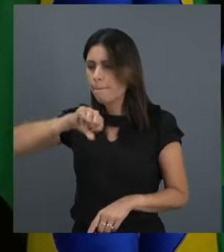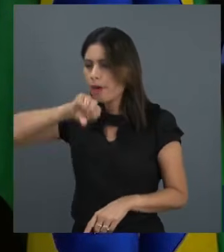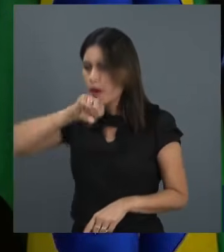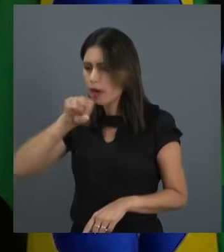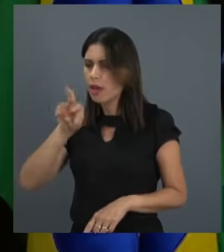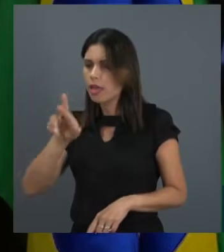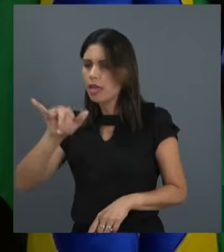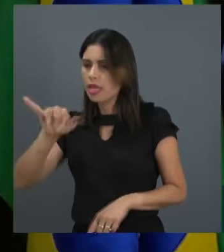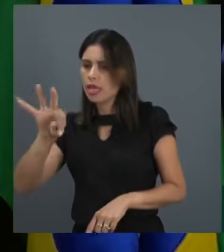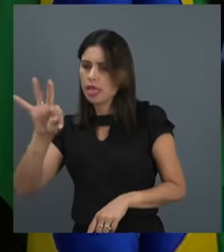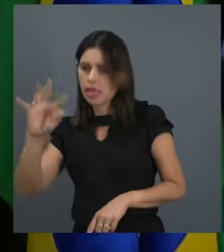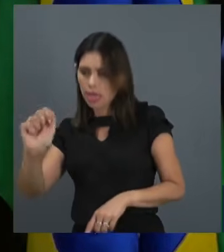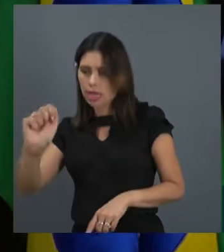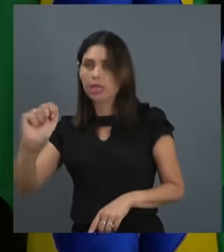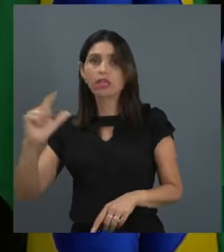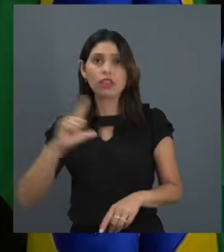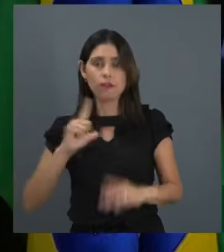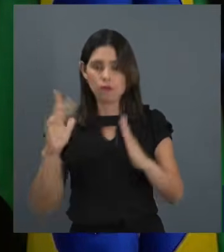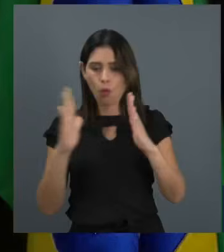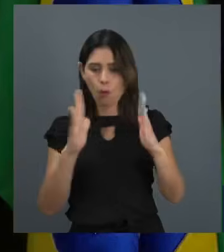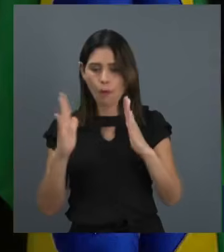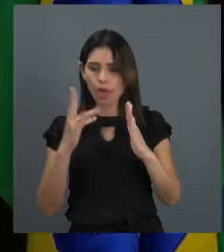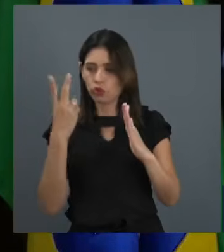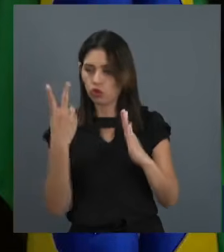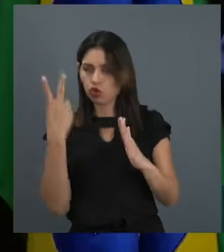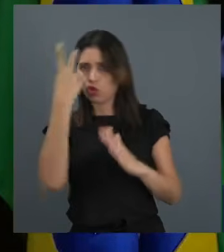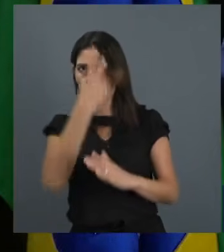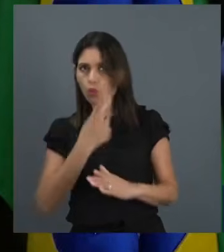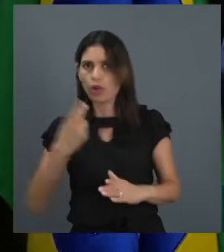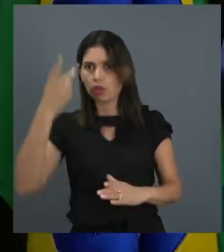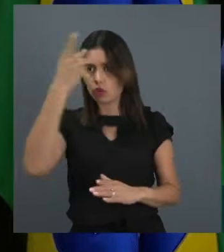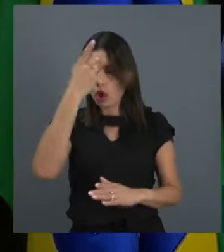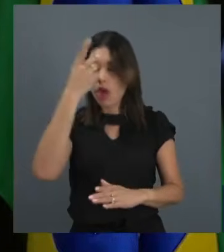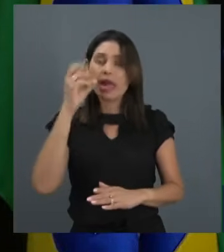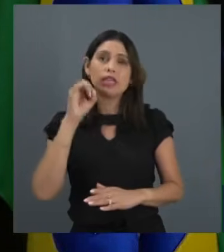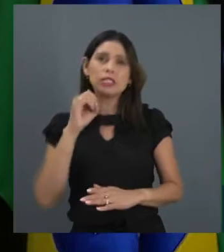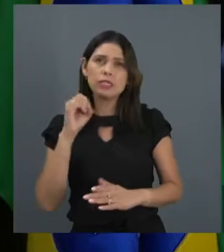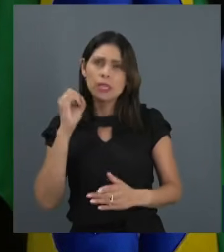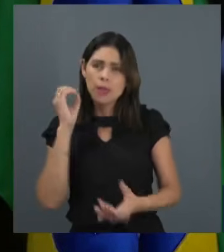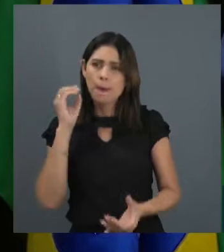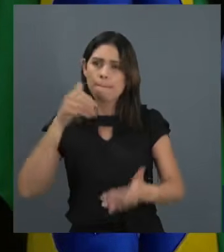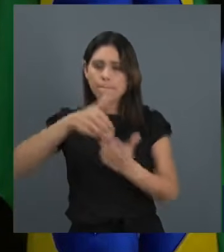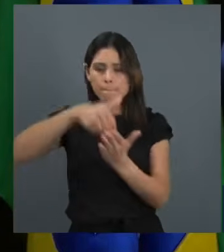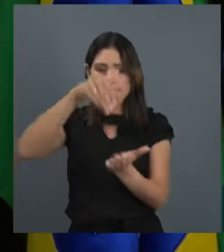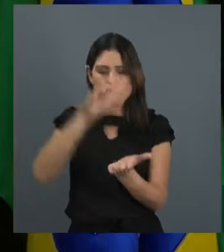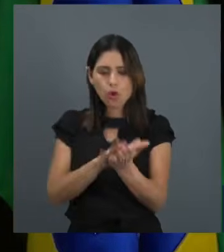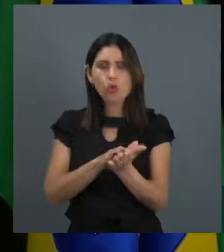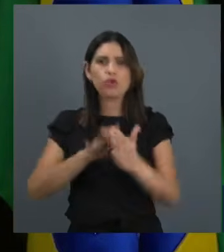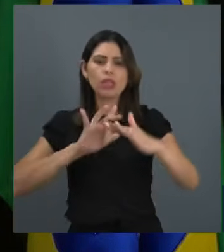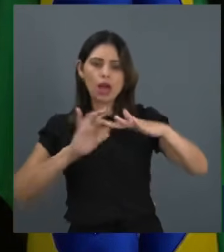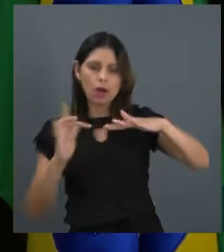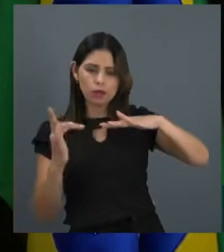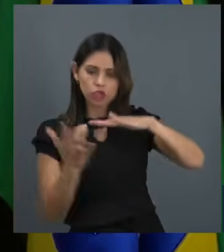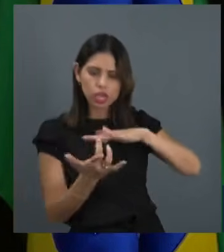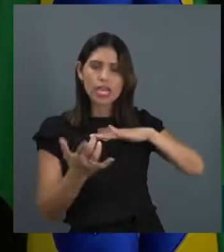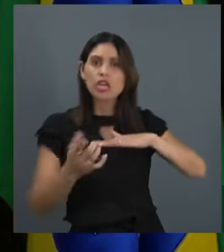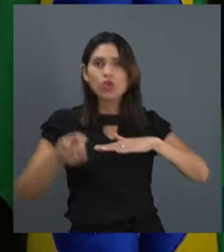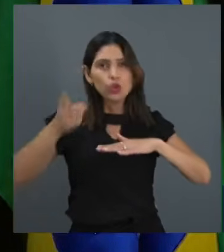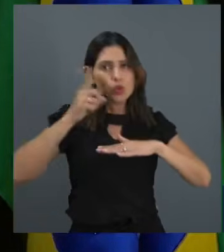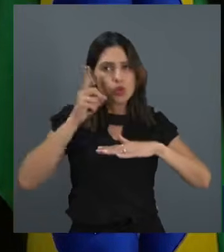de 2 horas e multa diária de R$100 mil às plataformas em caso